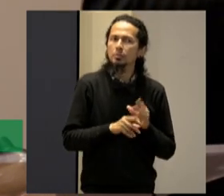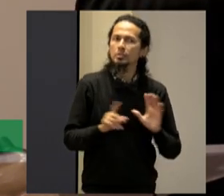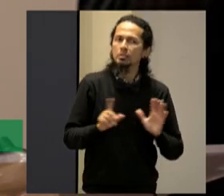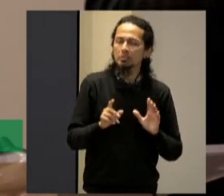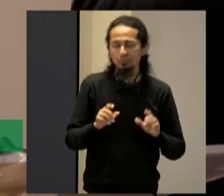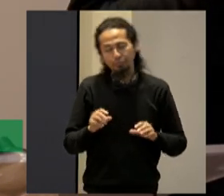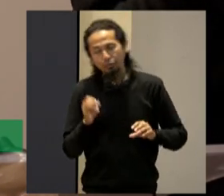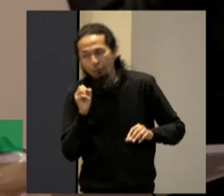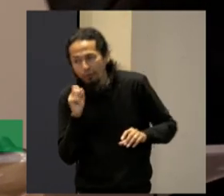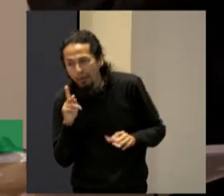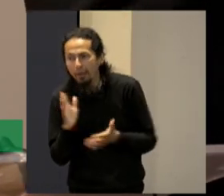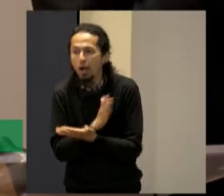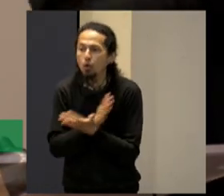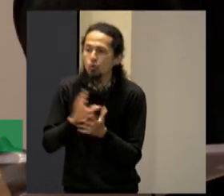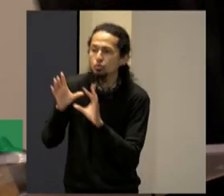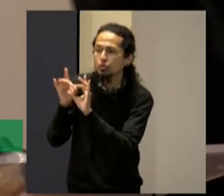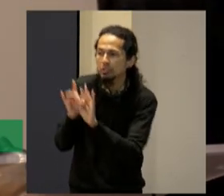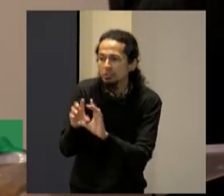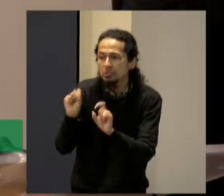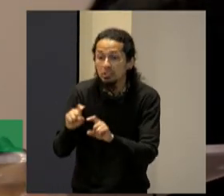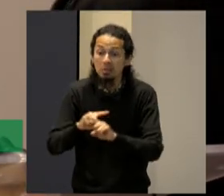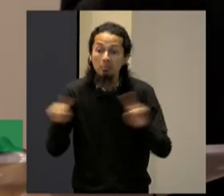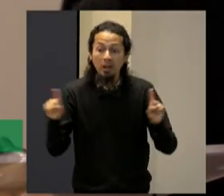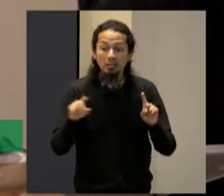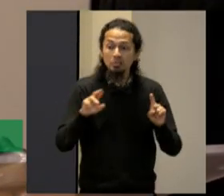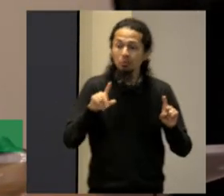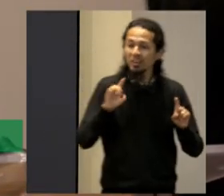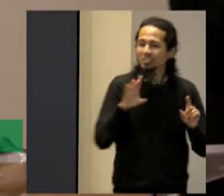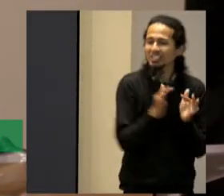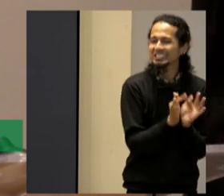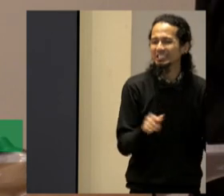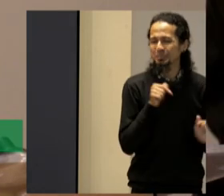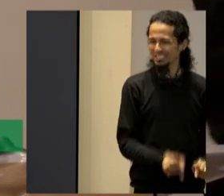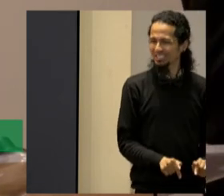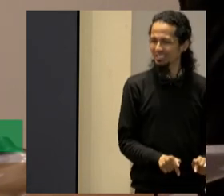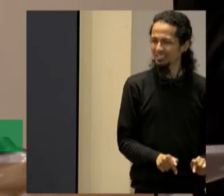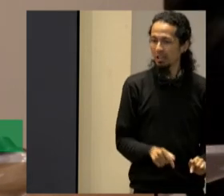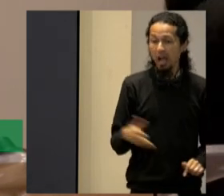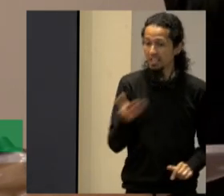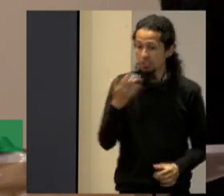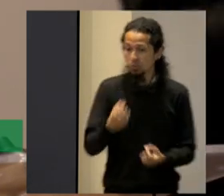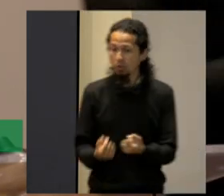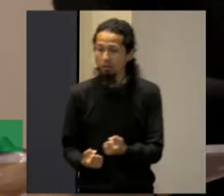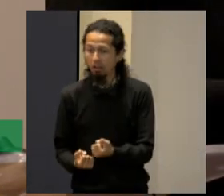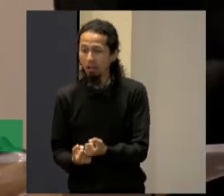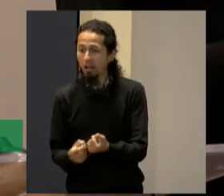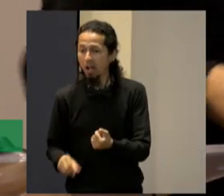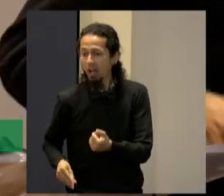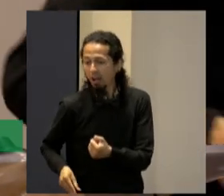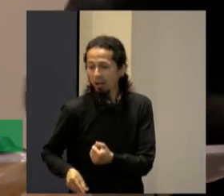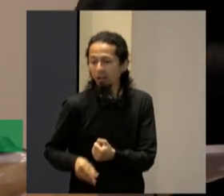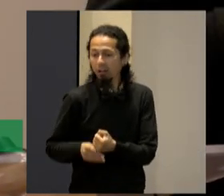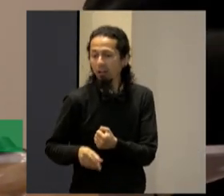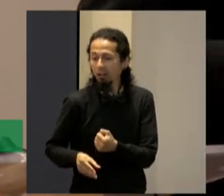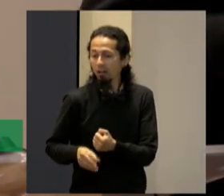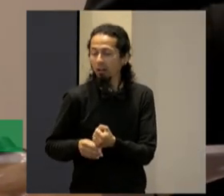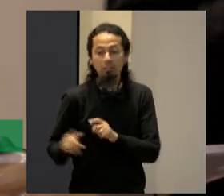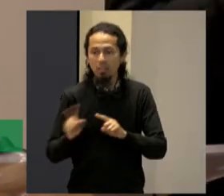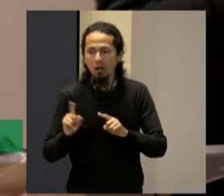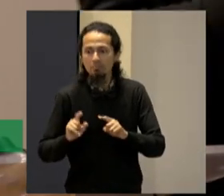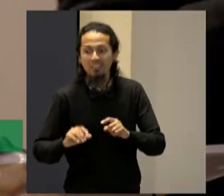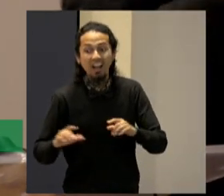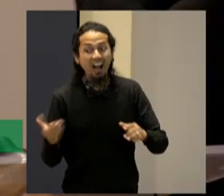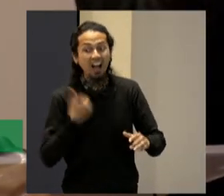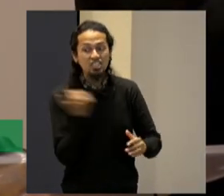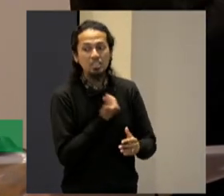talvez sim, mas em outros nós somos muito mais do que isso. Nós não contribuímos, nós estruturamos essa sociedade. Não